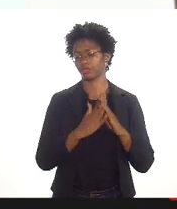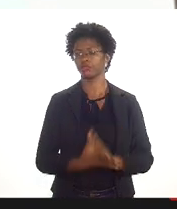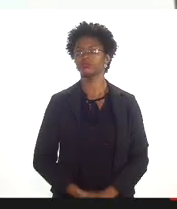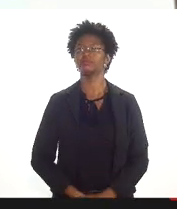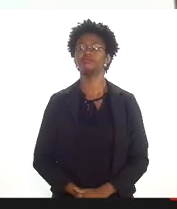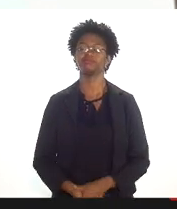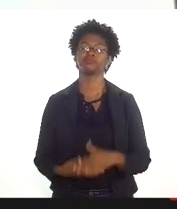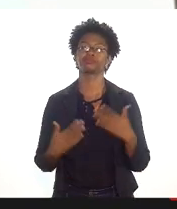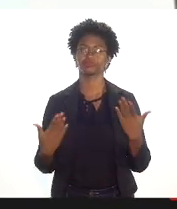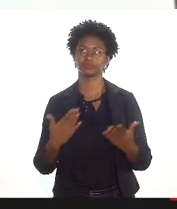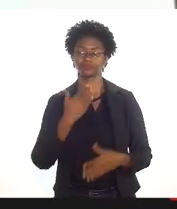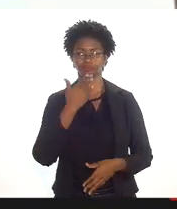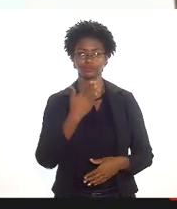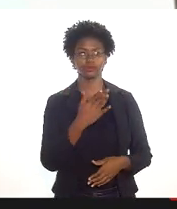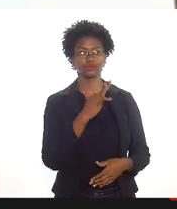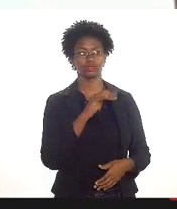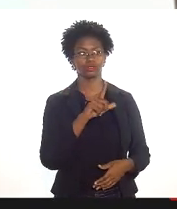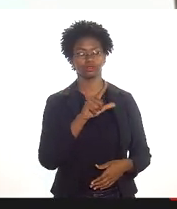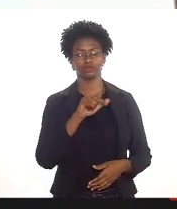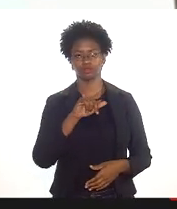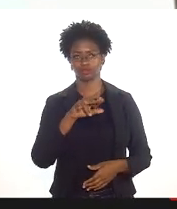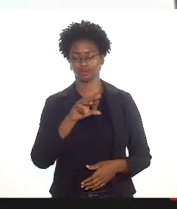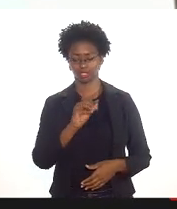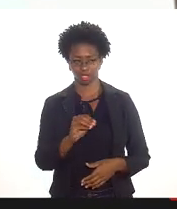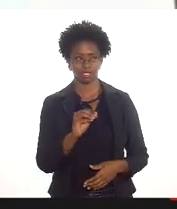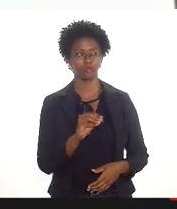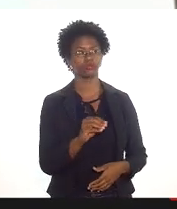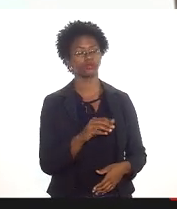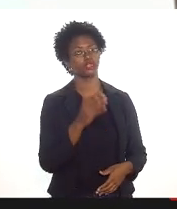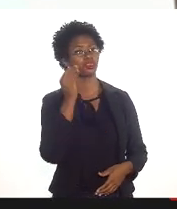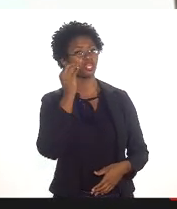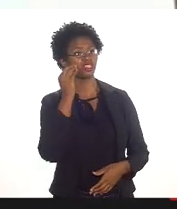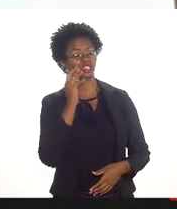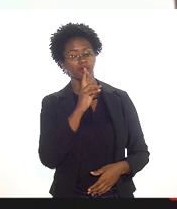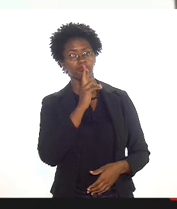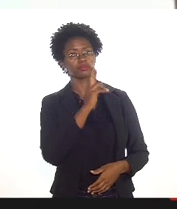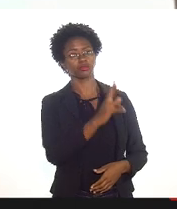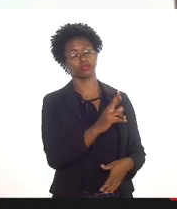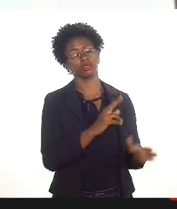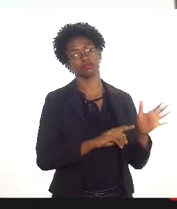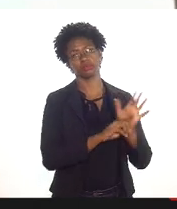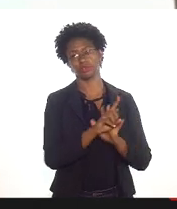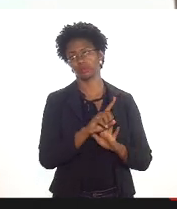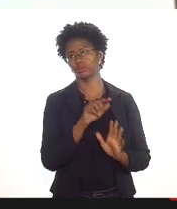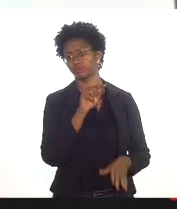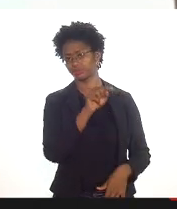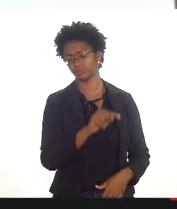Viana que tentasse responder as perguntas do doutor Fortunato.